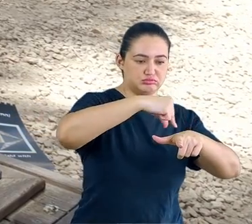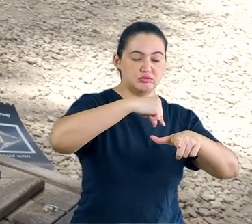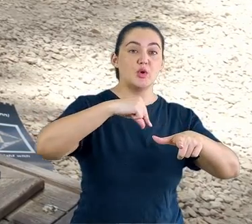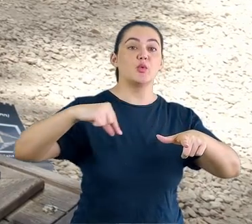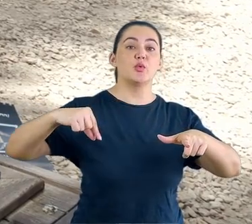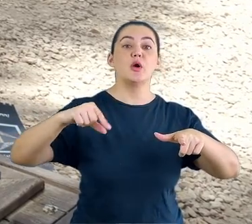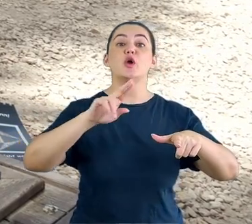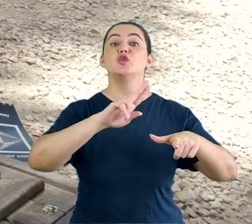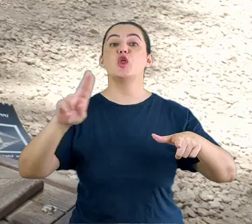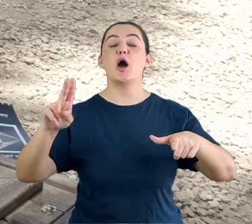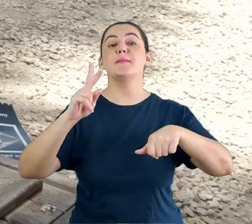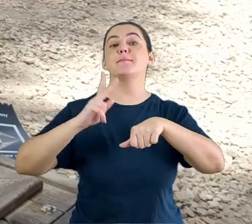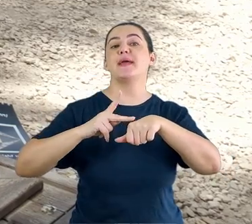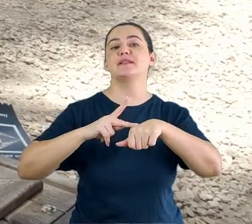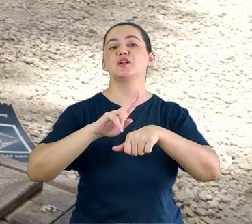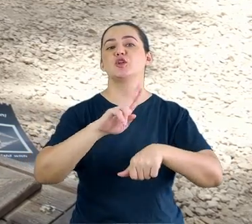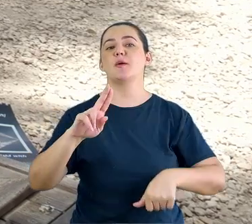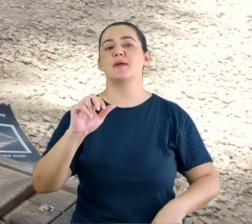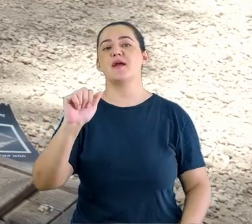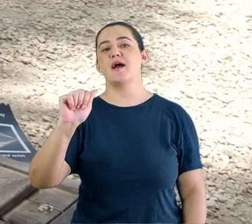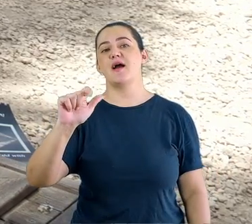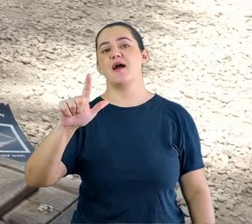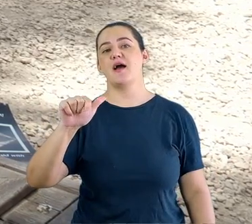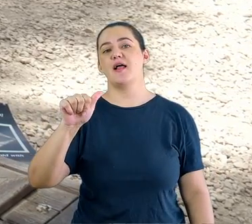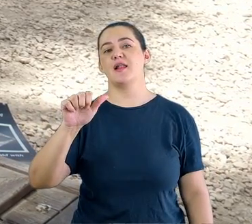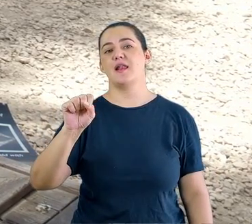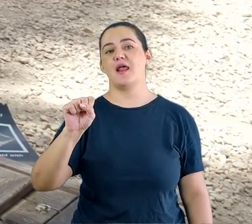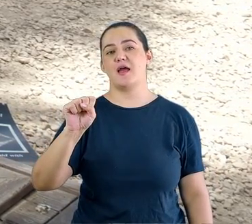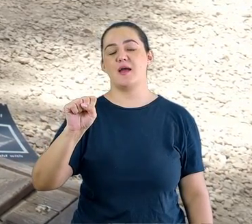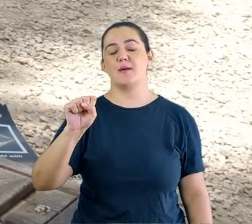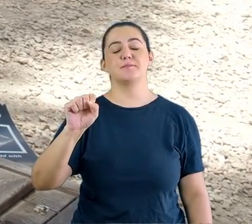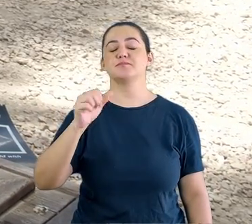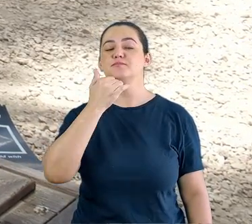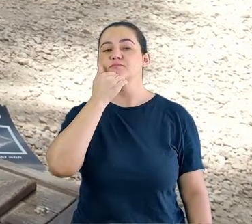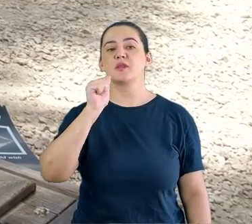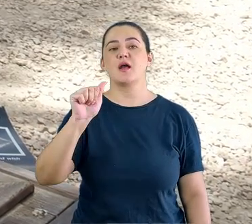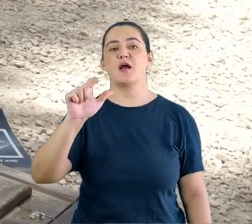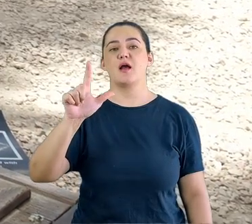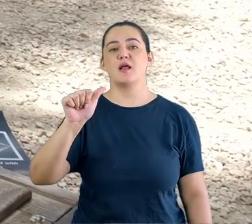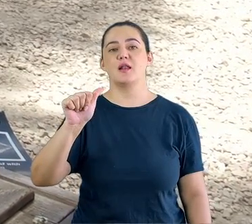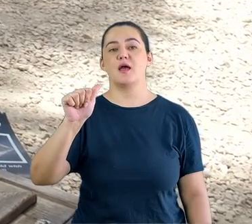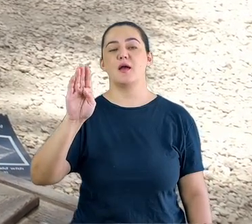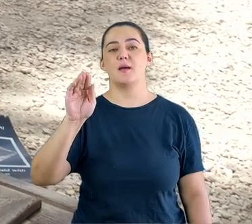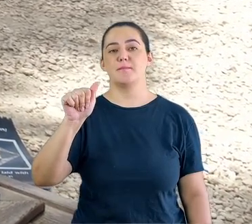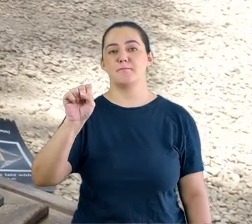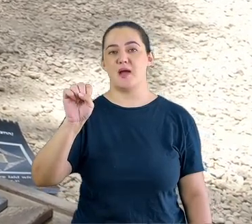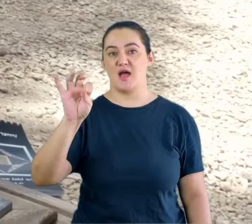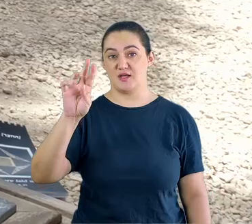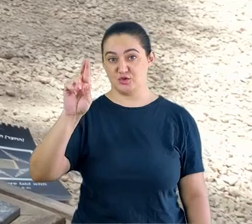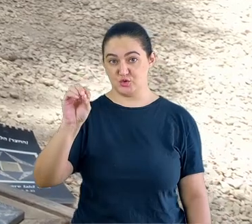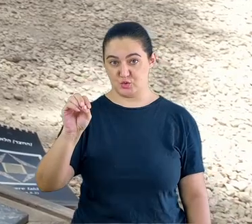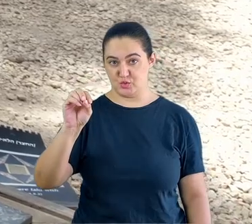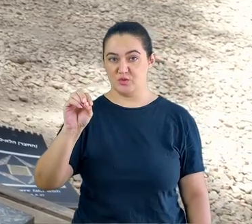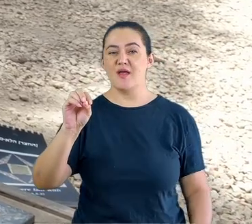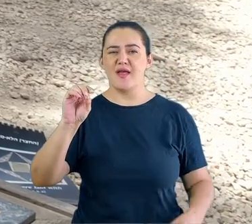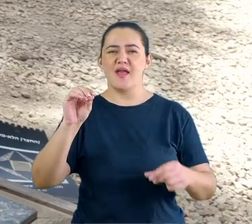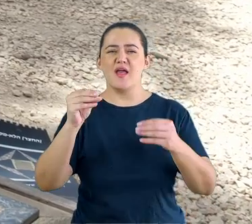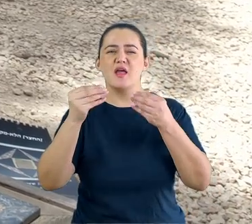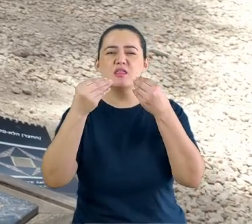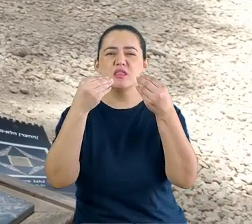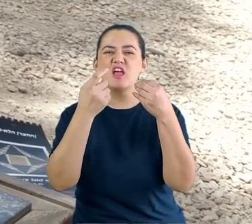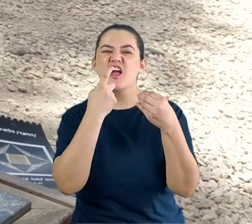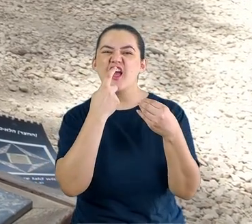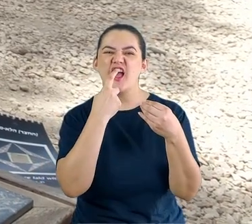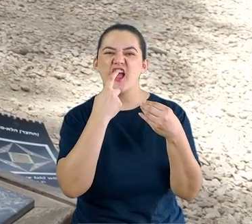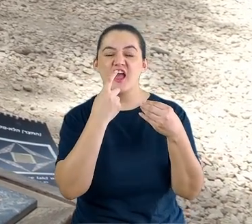também pedaços de alabastro. E o alabastro é uma pedra que, quando você coloca uma luz atrás dela,